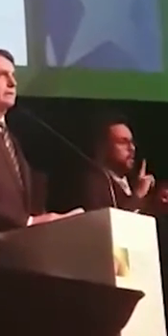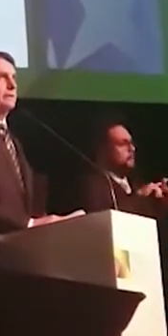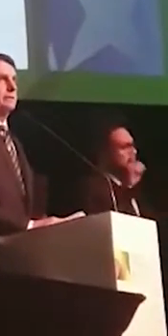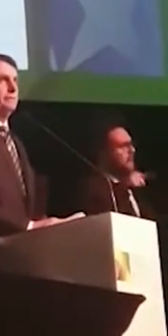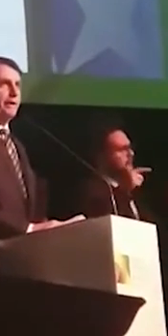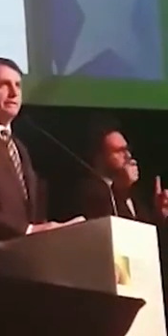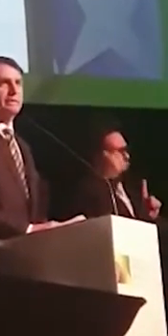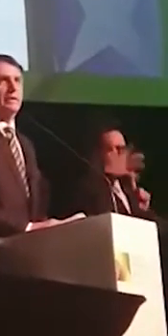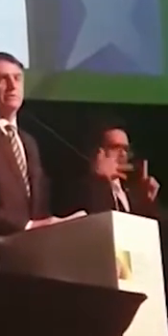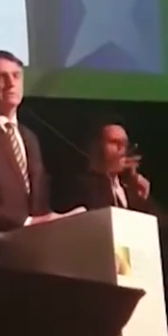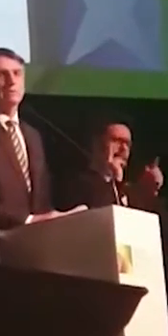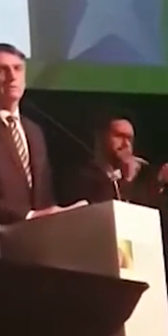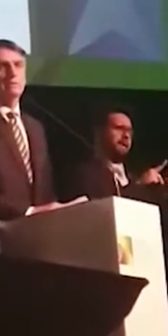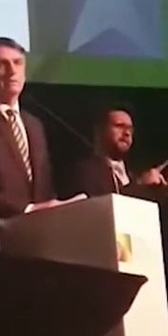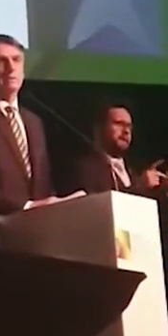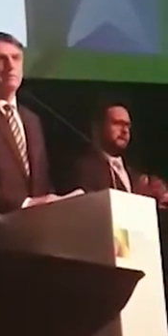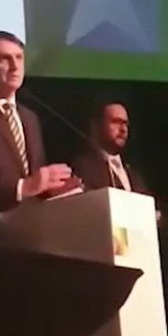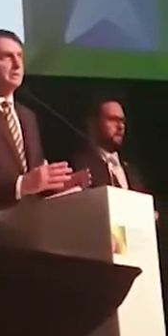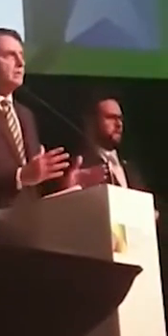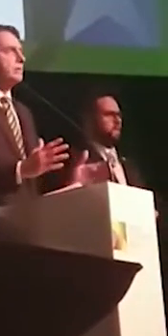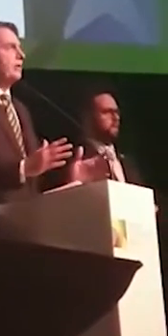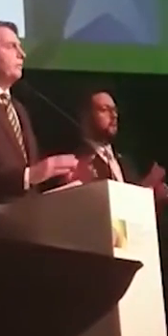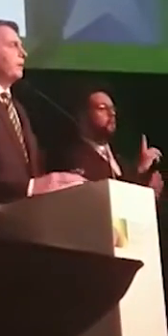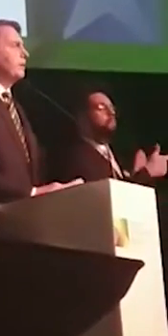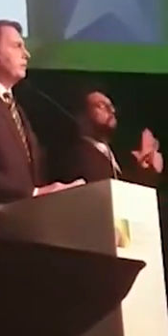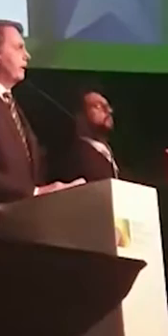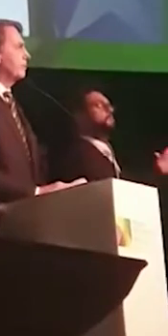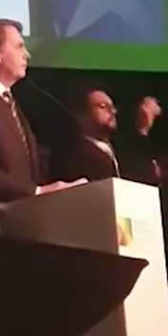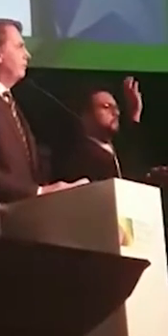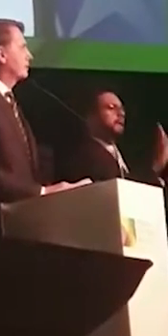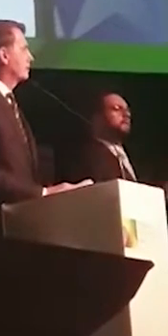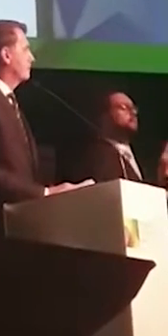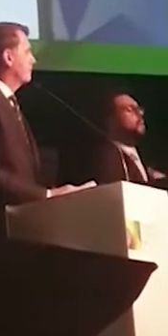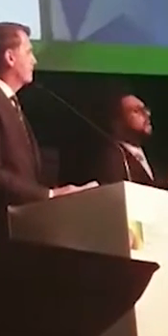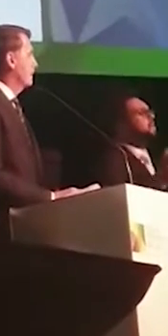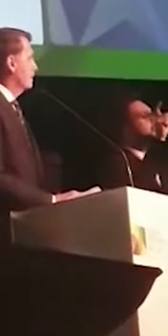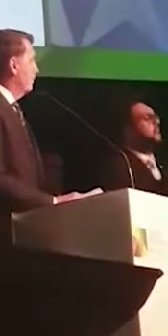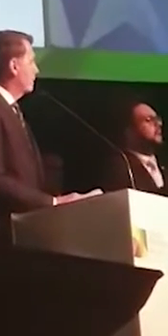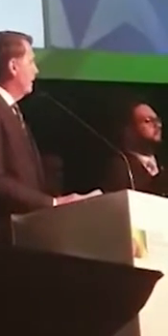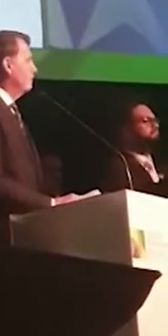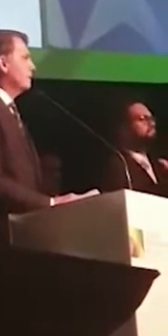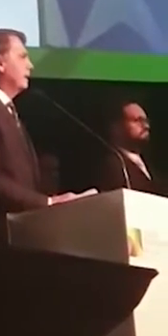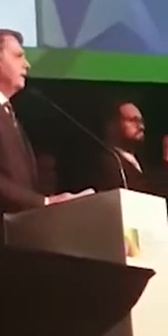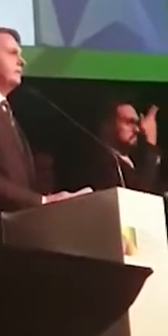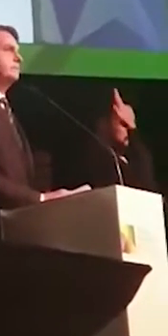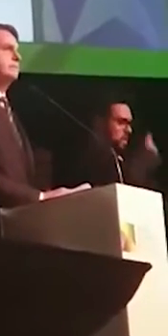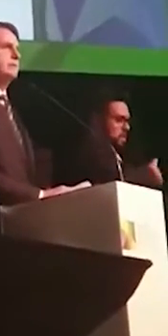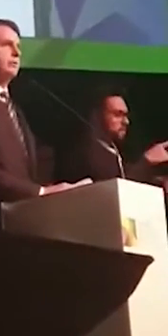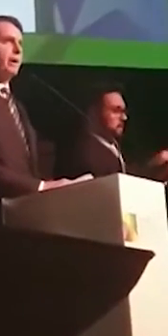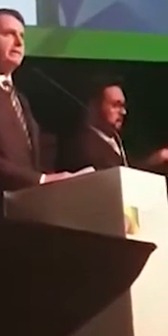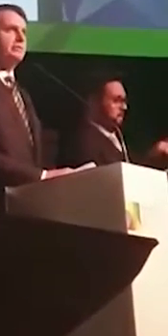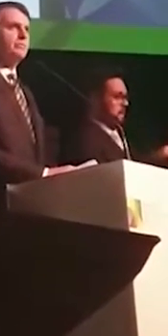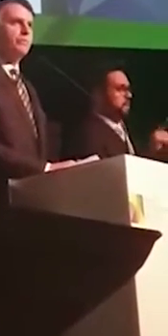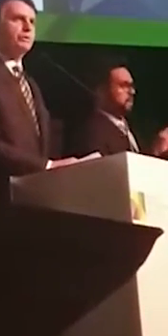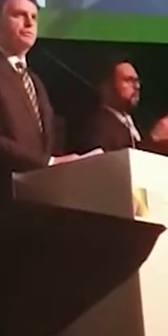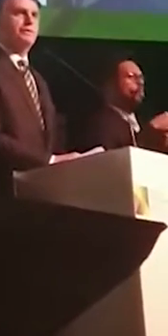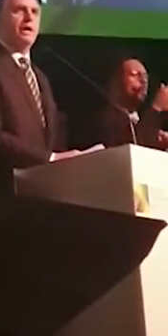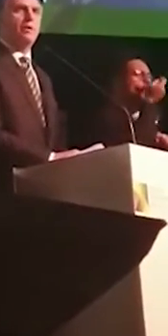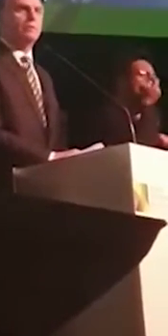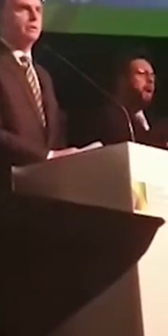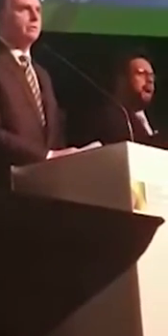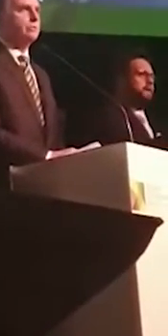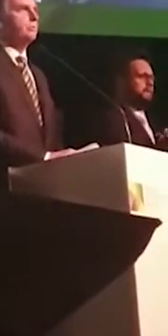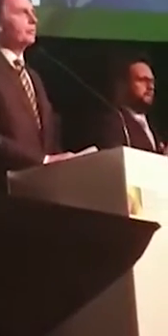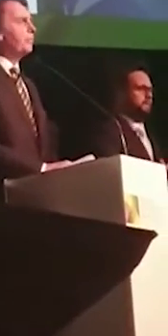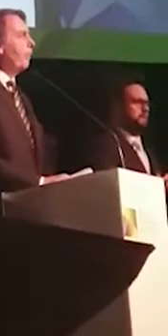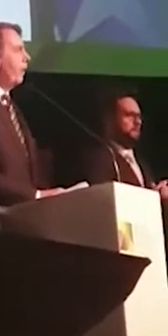realista, verdadeiro, mostrando quem é o Brasil, quem nós somos. Colocamos ali quase que um ponto